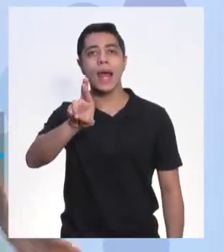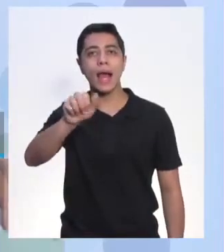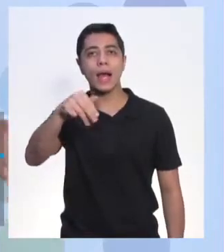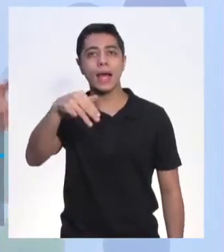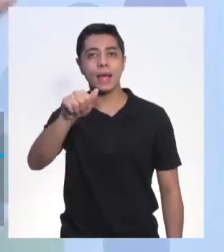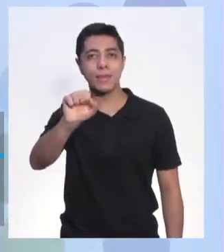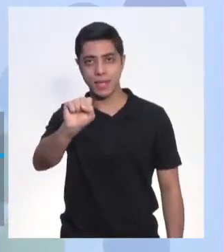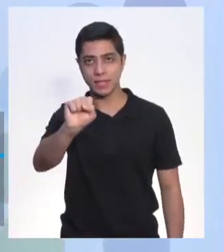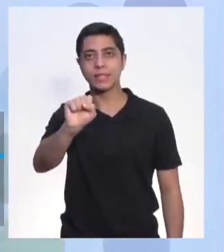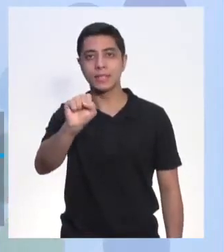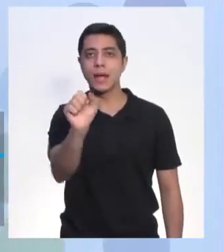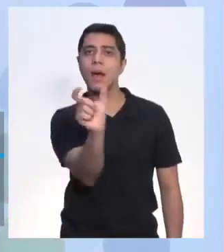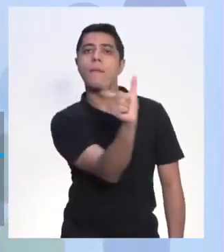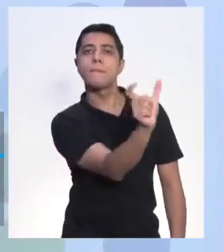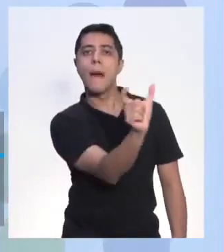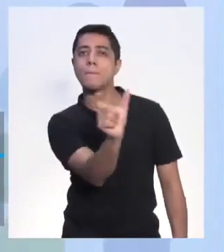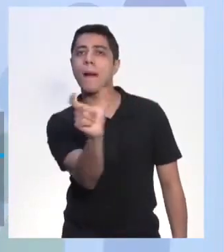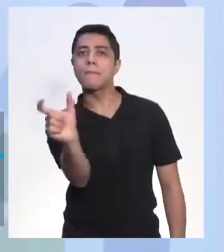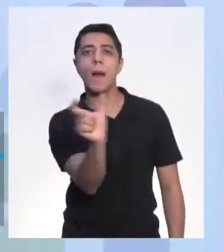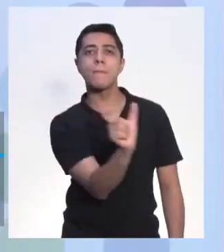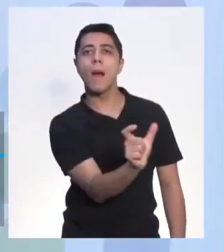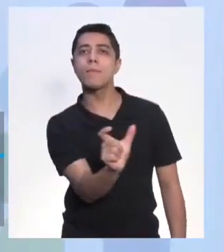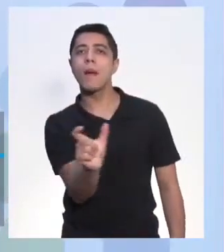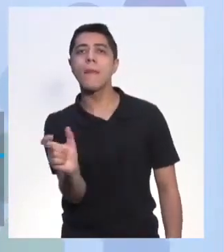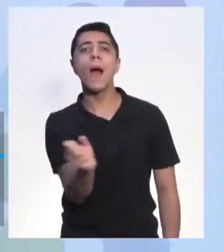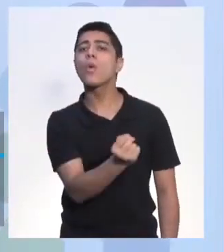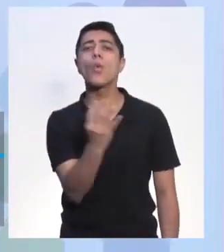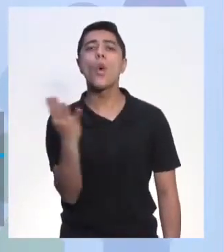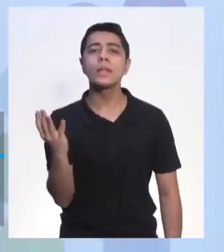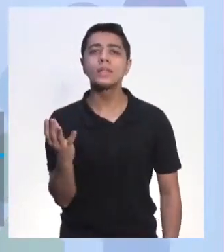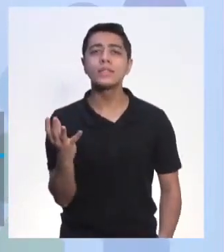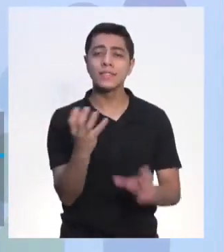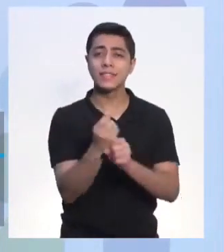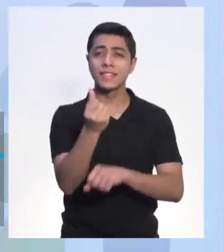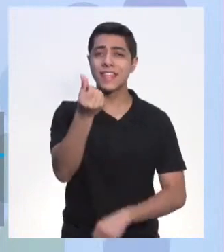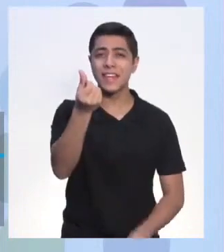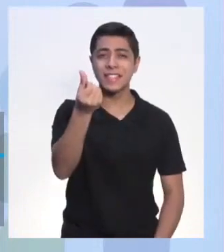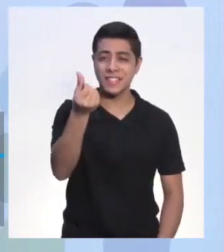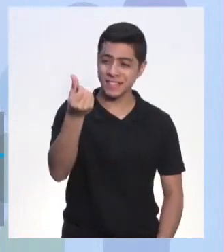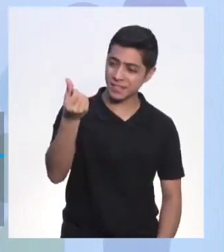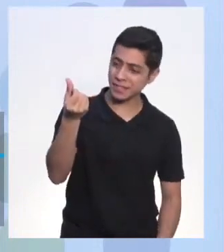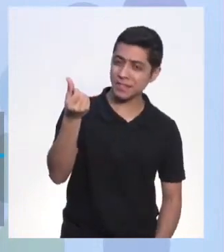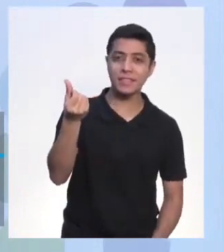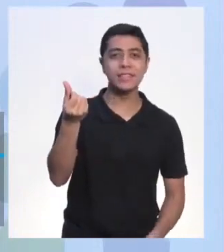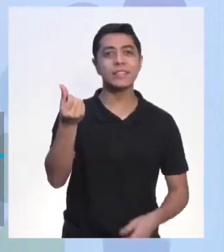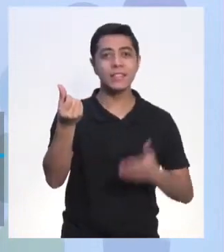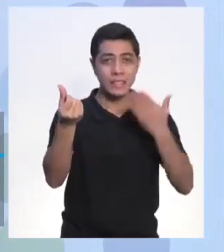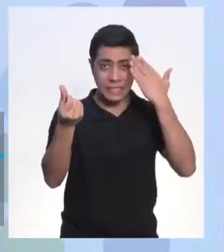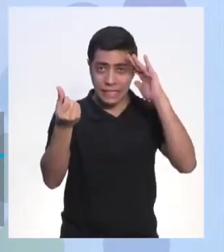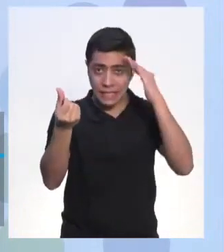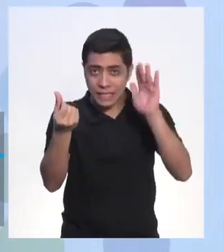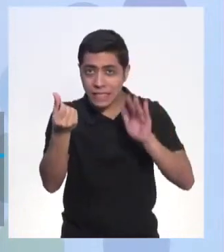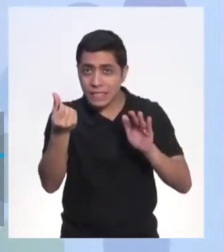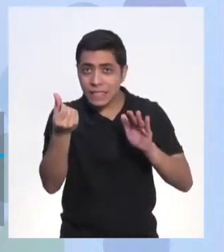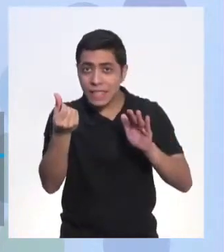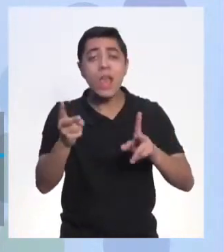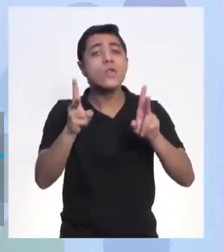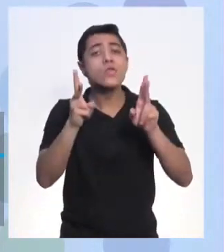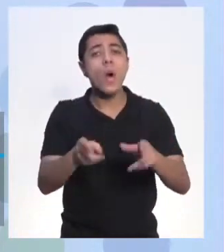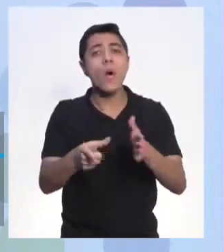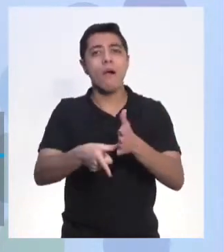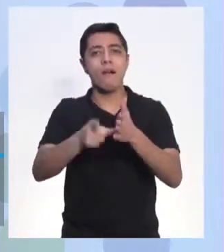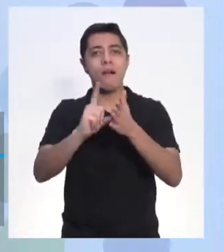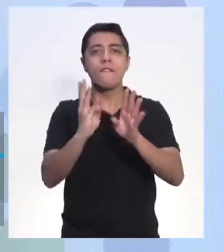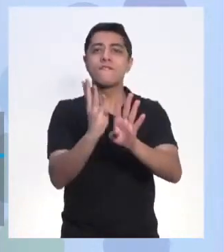anagramas da palavra sei. E aí, vocês entenderam? Viu que é o mesmo raciocínio da formação de filas